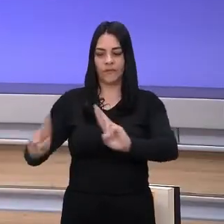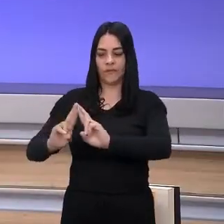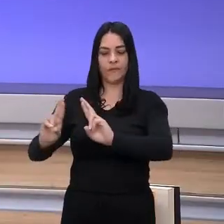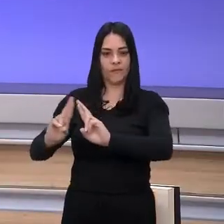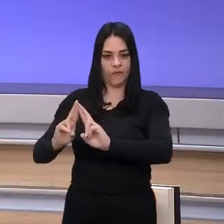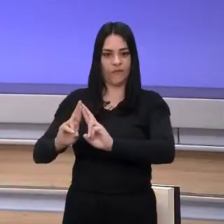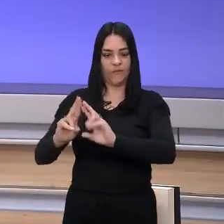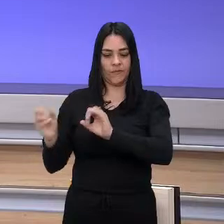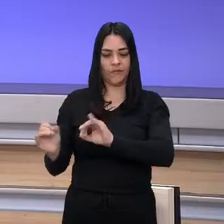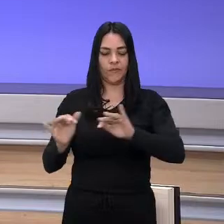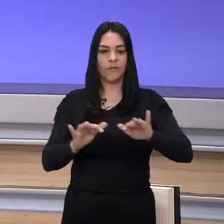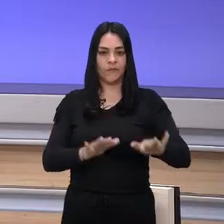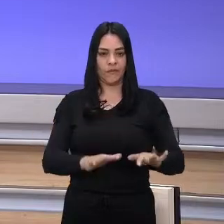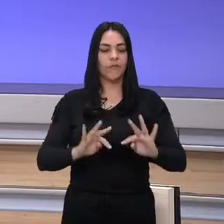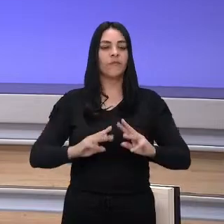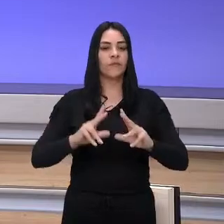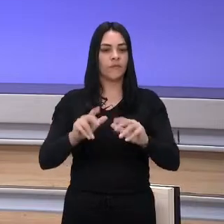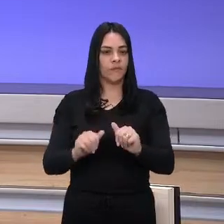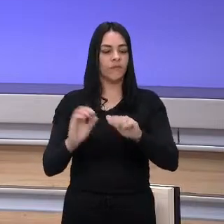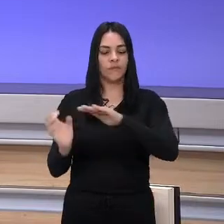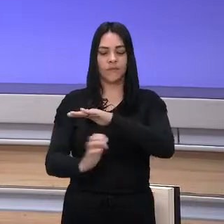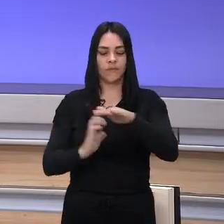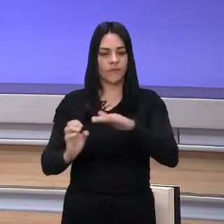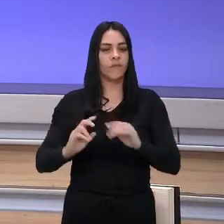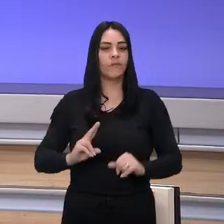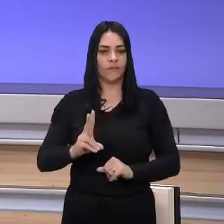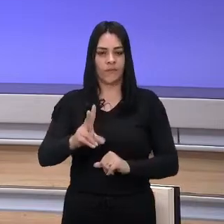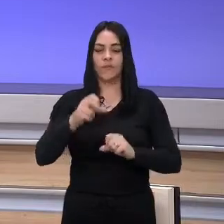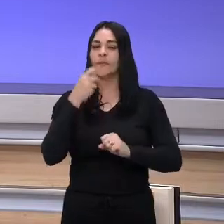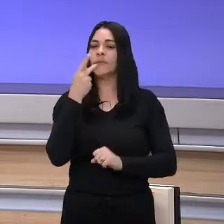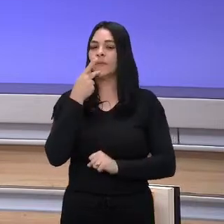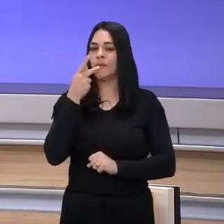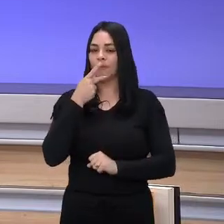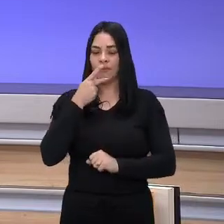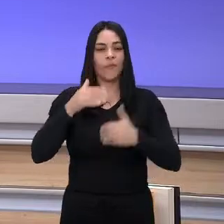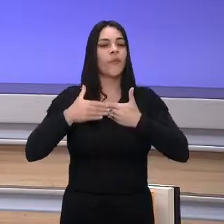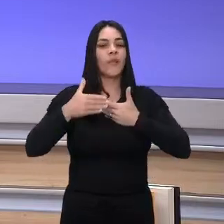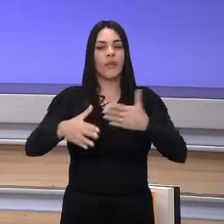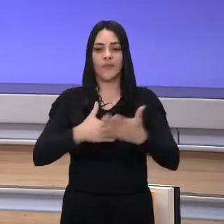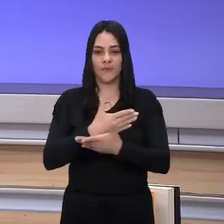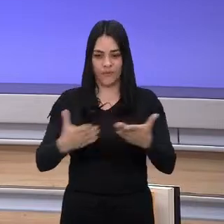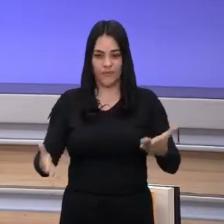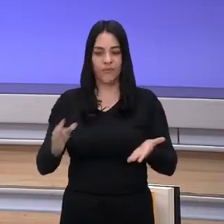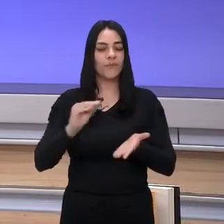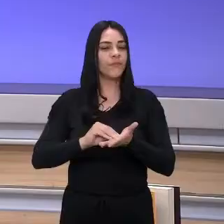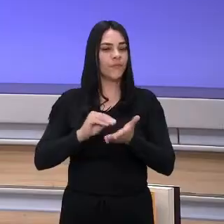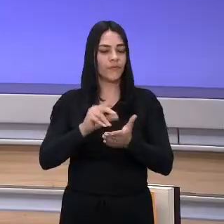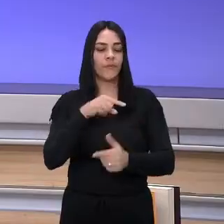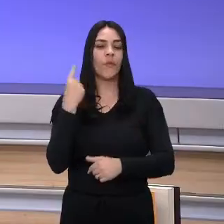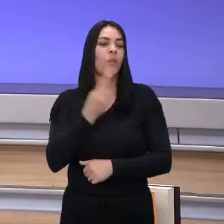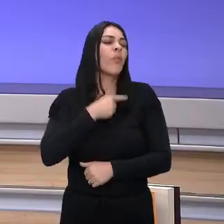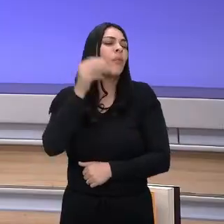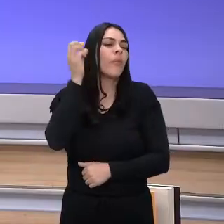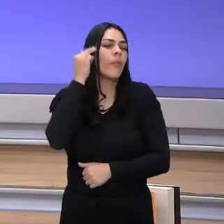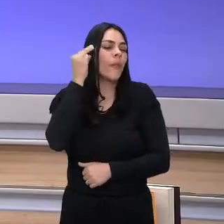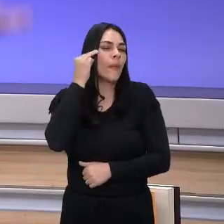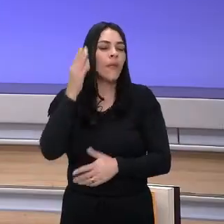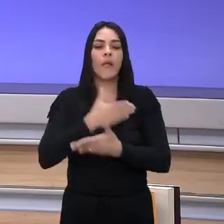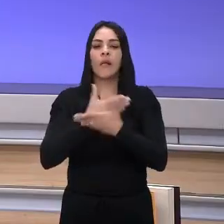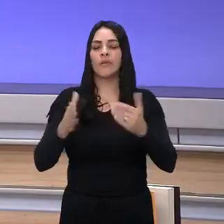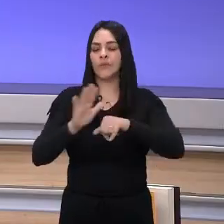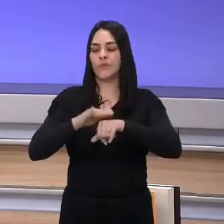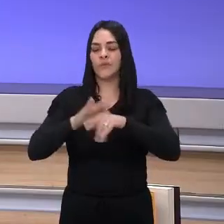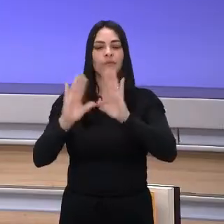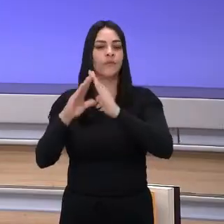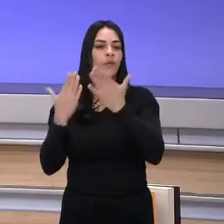que vão para as cooperativas. Então, eu sempre falo, a partir do momento que nós colocarmos na nossa mente que nós temos que efetuar, seja em